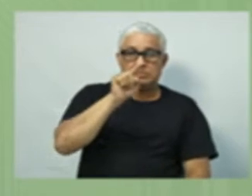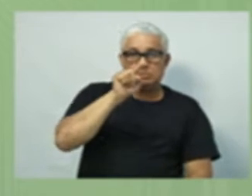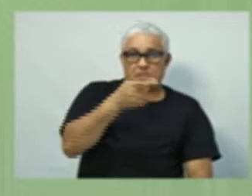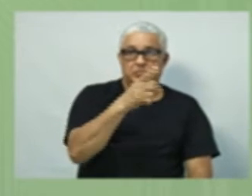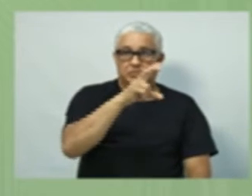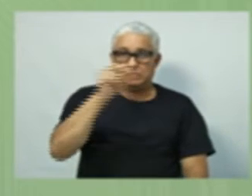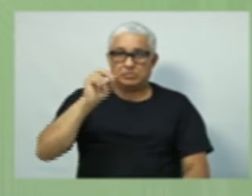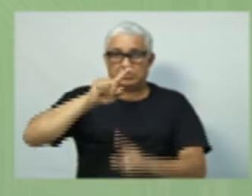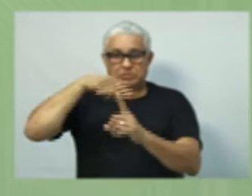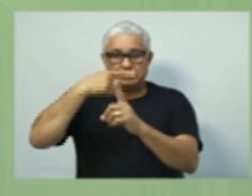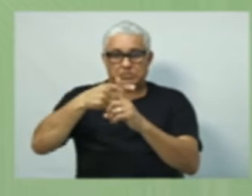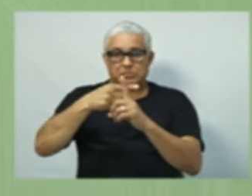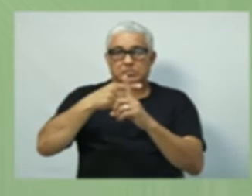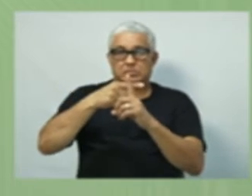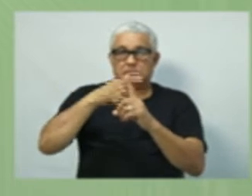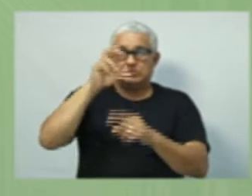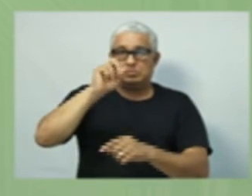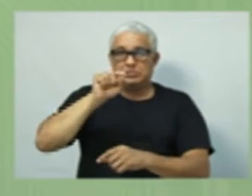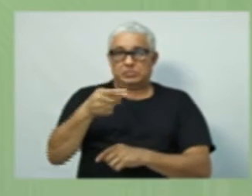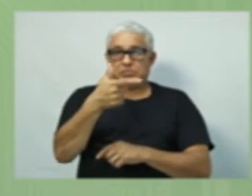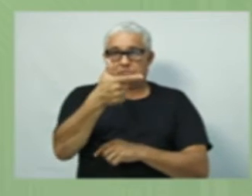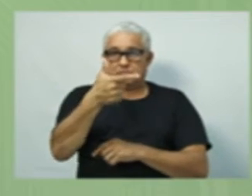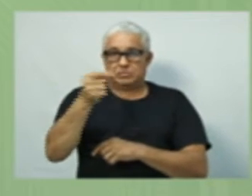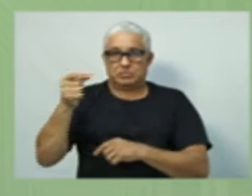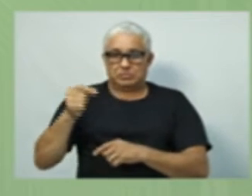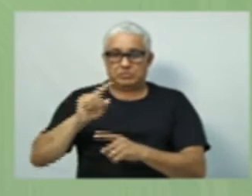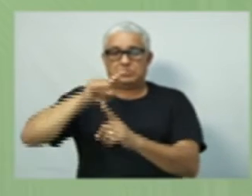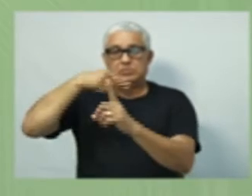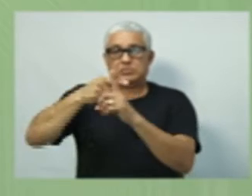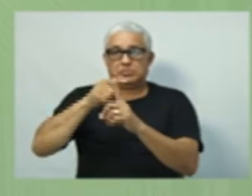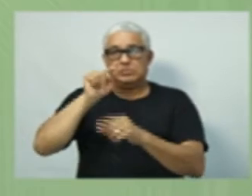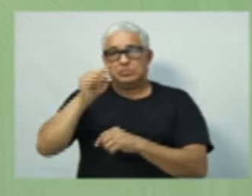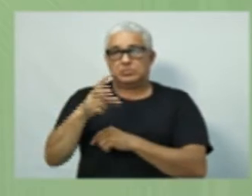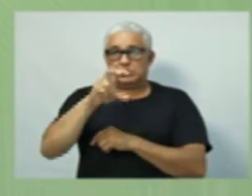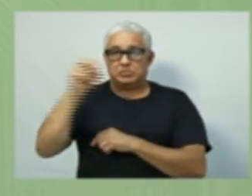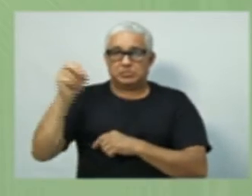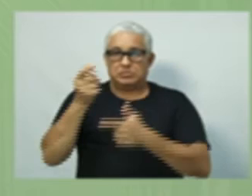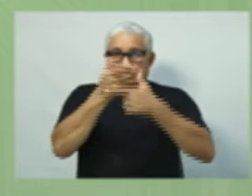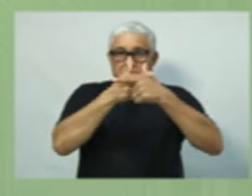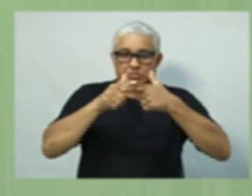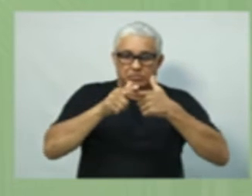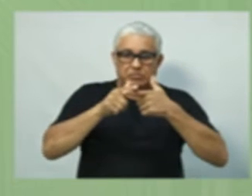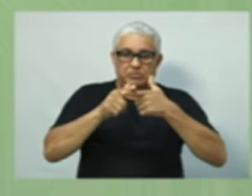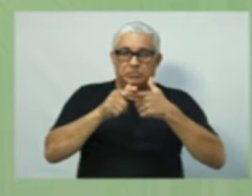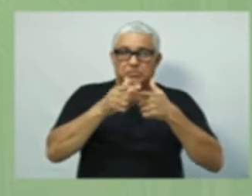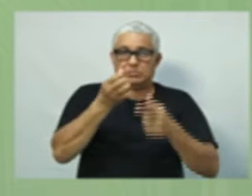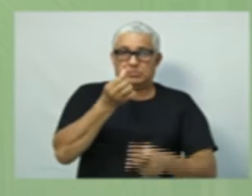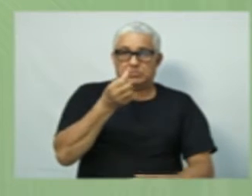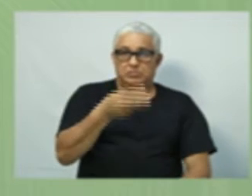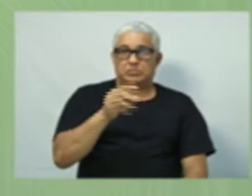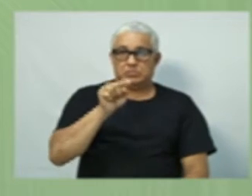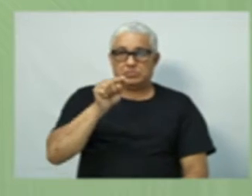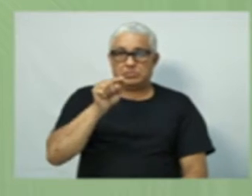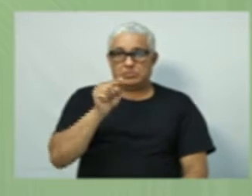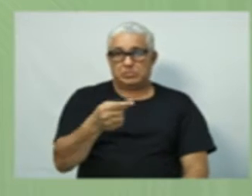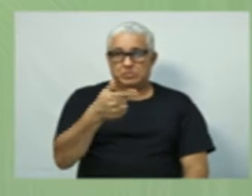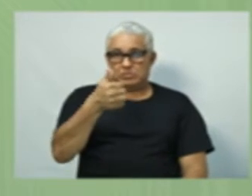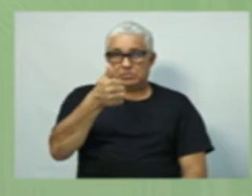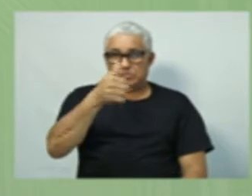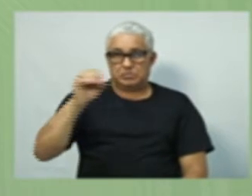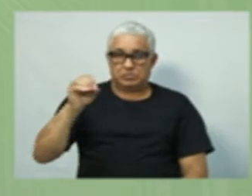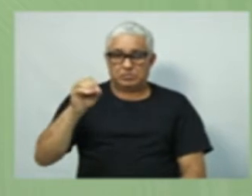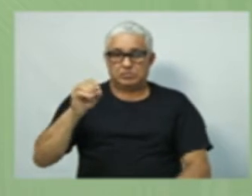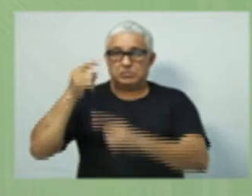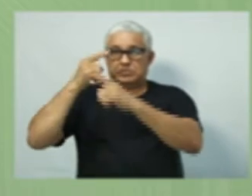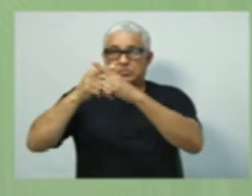o imobilizado 50 mil e duzentos o meu intangível 1.500 dividido pelo meu pele que é